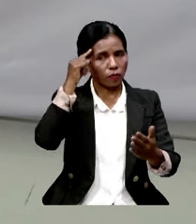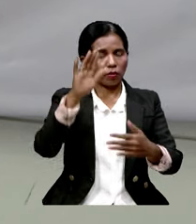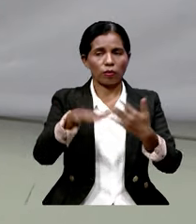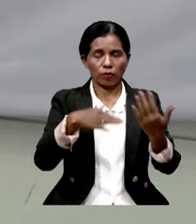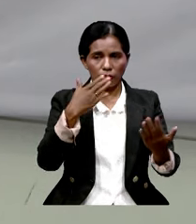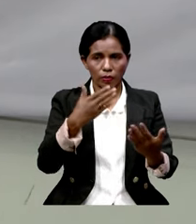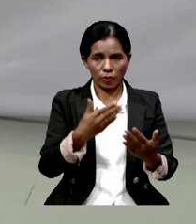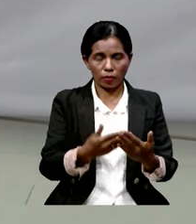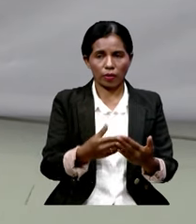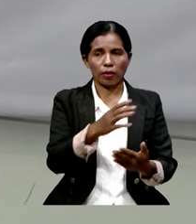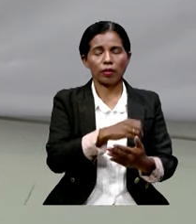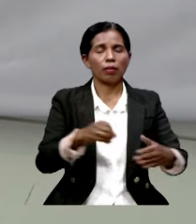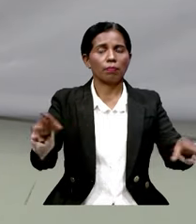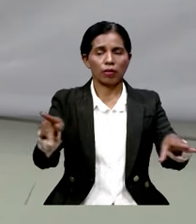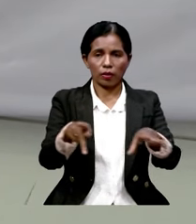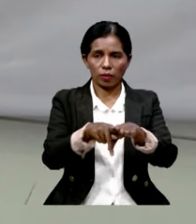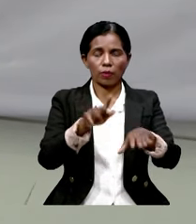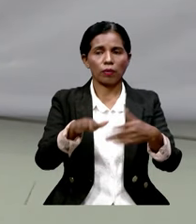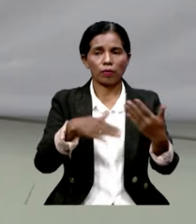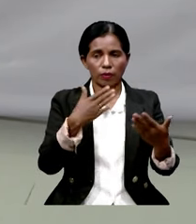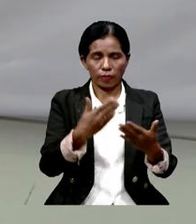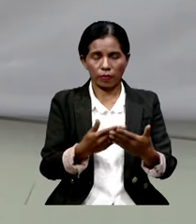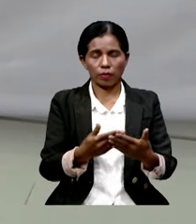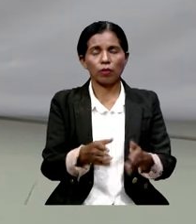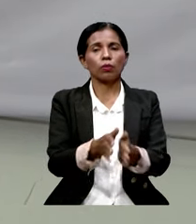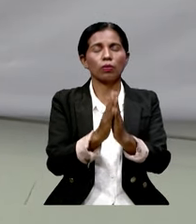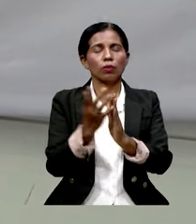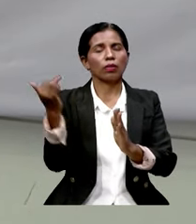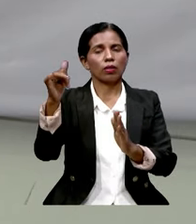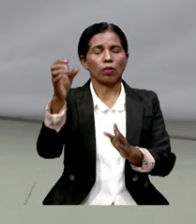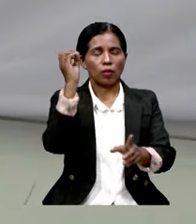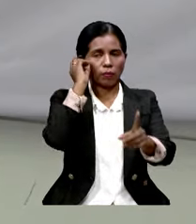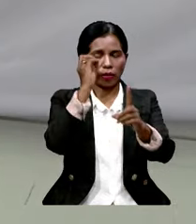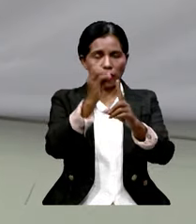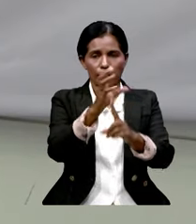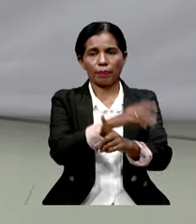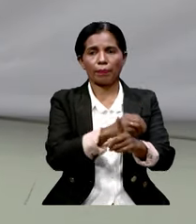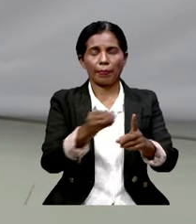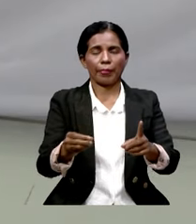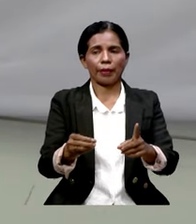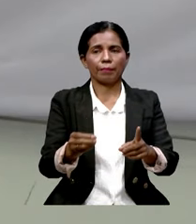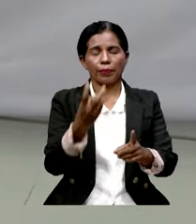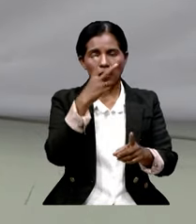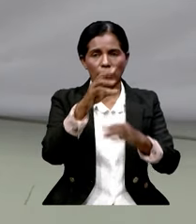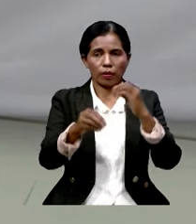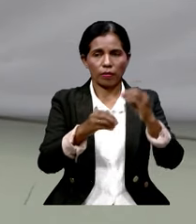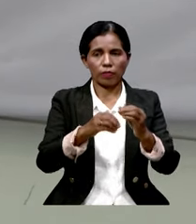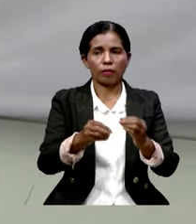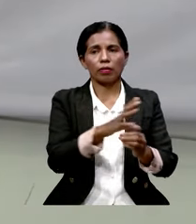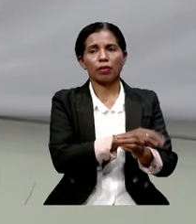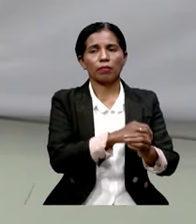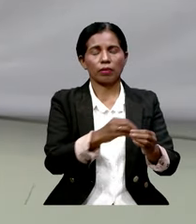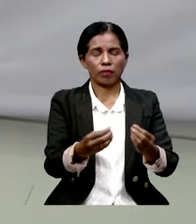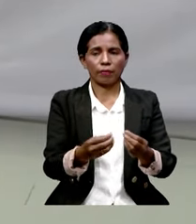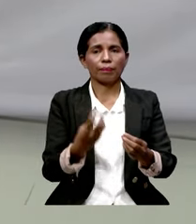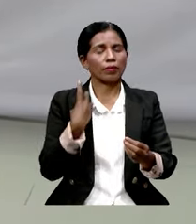civil, academia sira, onde participa o todo, para fazer minha opinião. Tanto na fase de elaboração início, faz parte da jornada orçamento de inscrição.